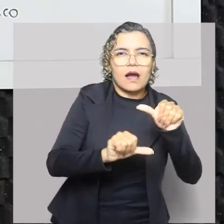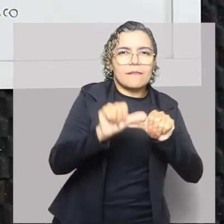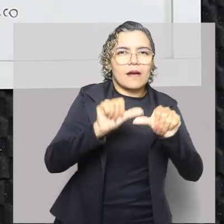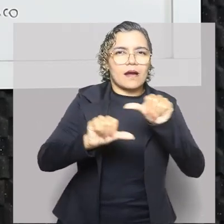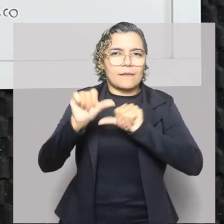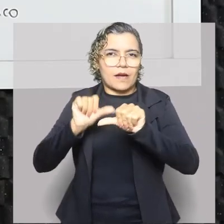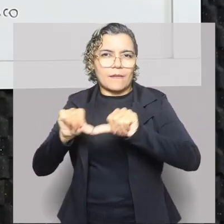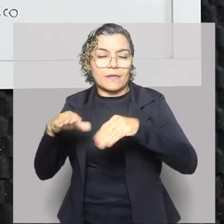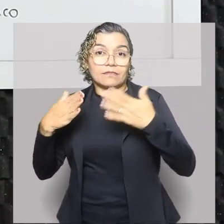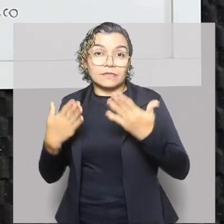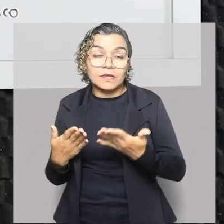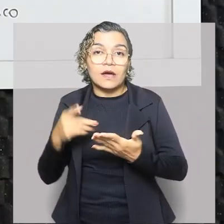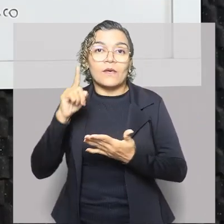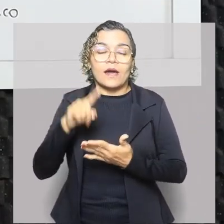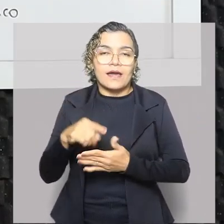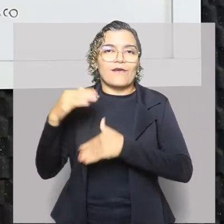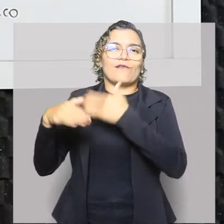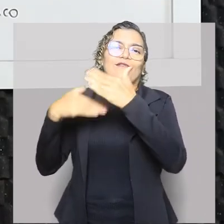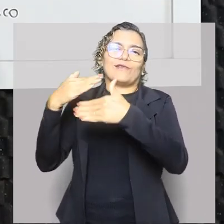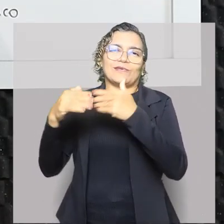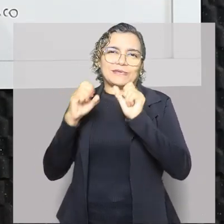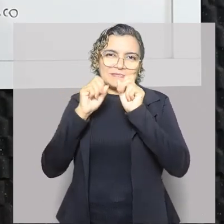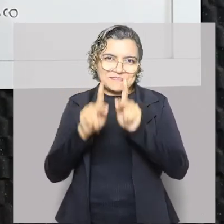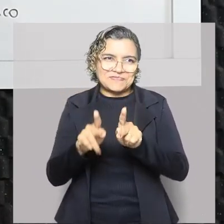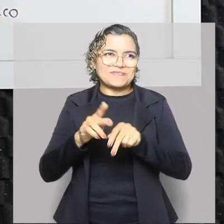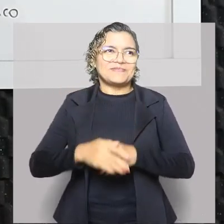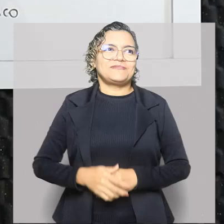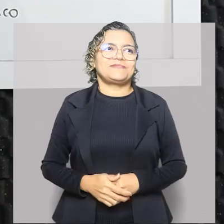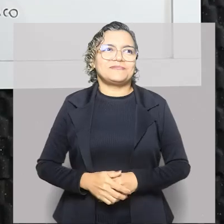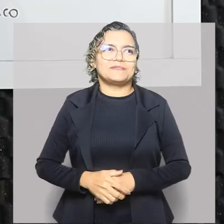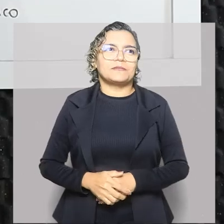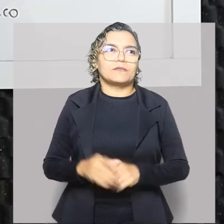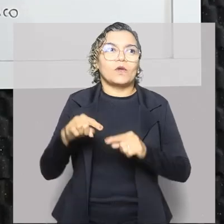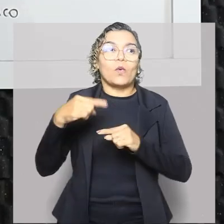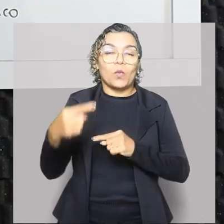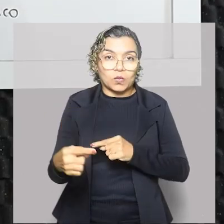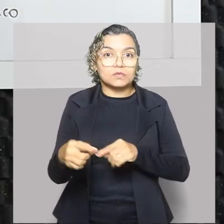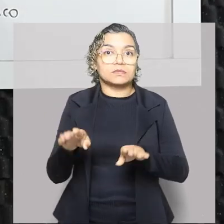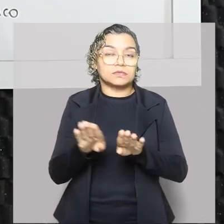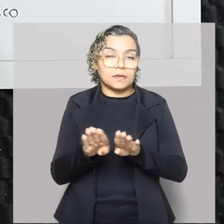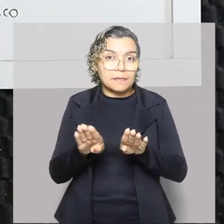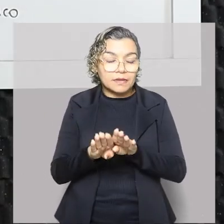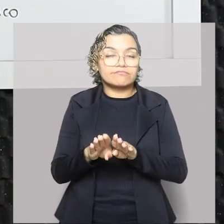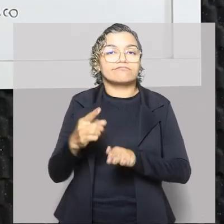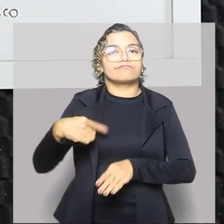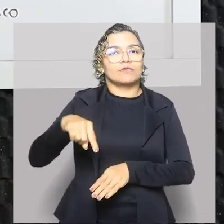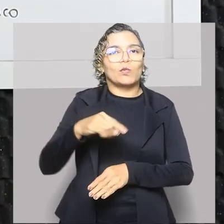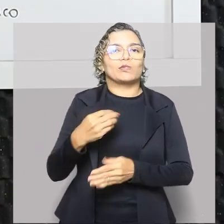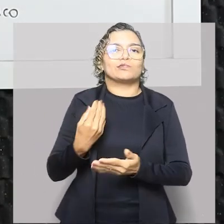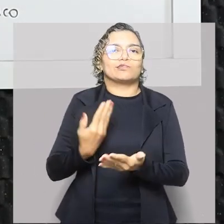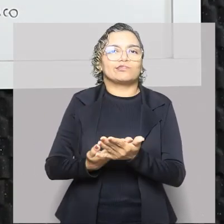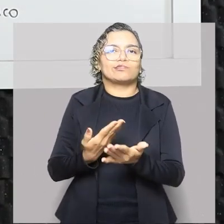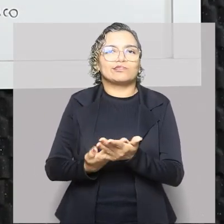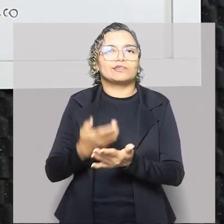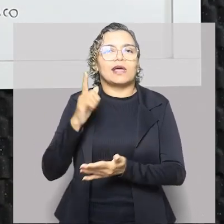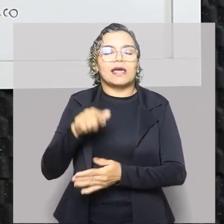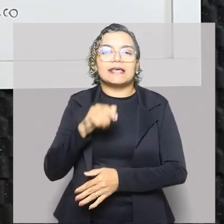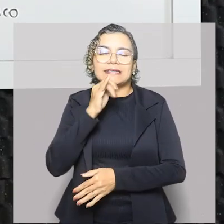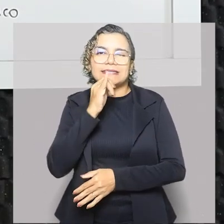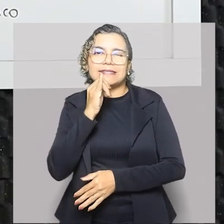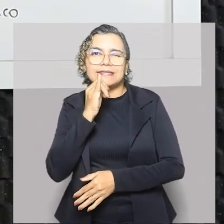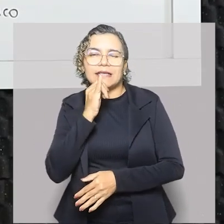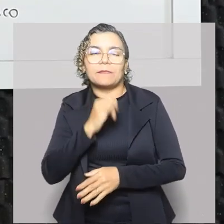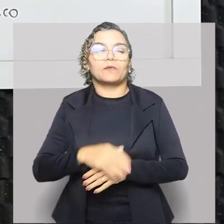E isso pra gente é evoluir também, tá certo? Outra coisa que a gente vai pontuar é a resposta a